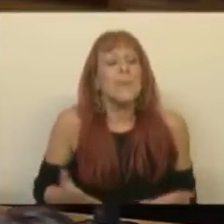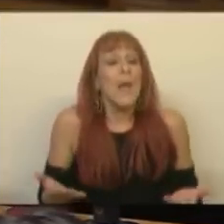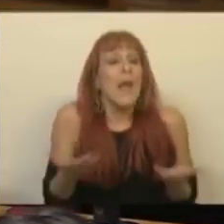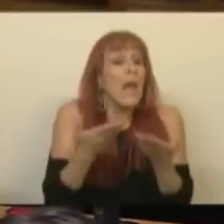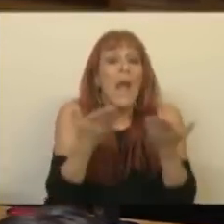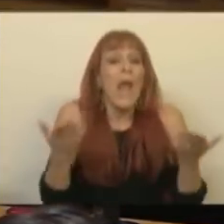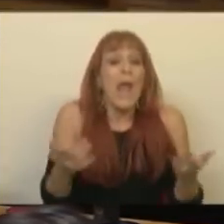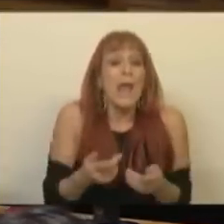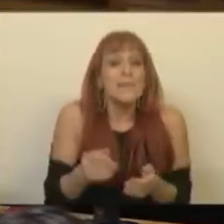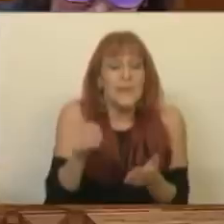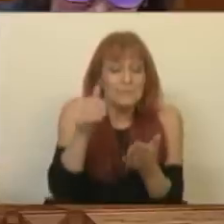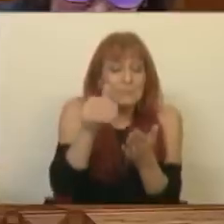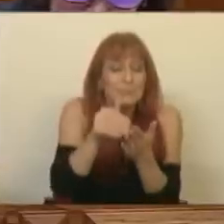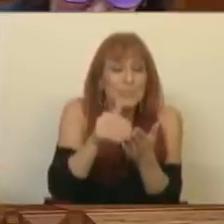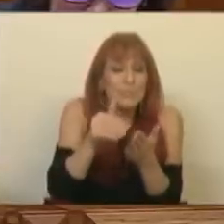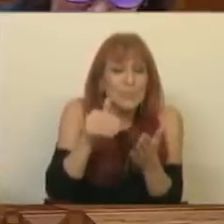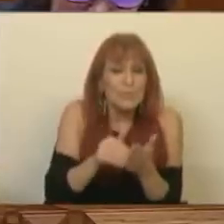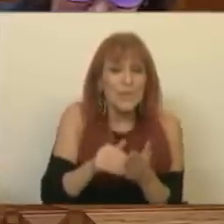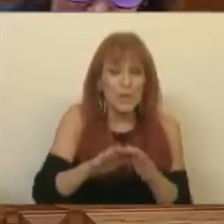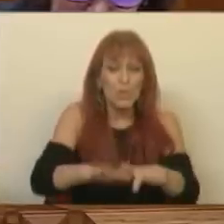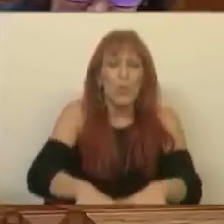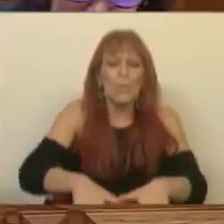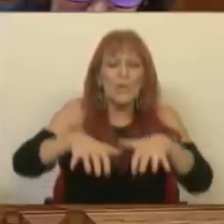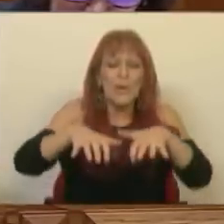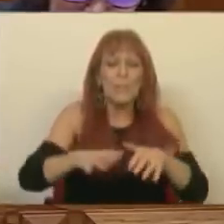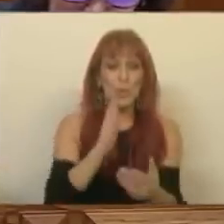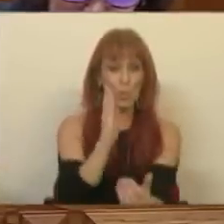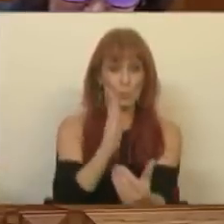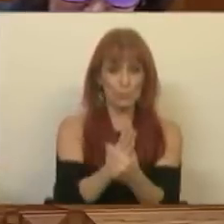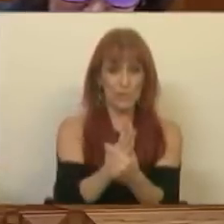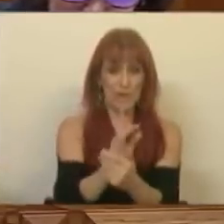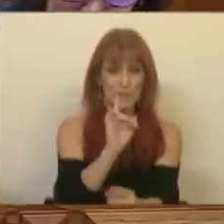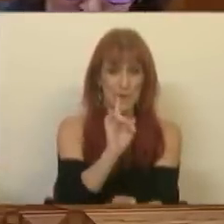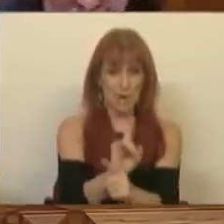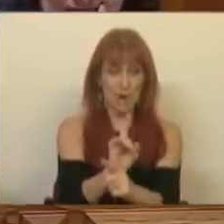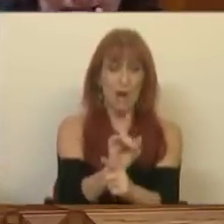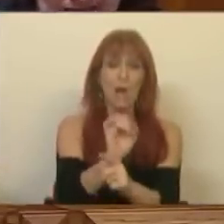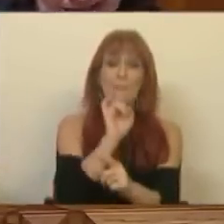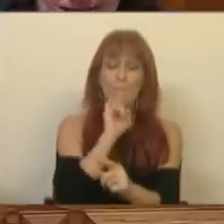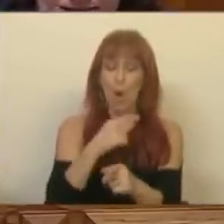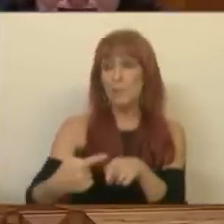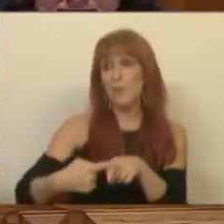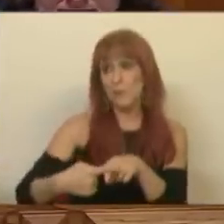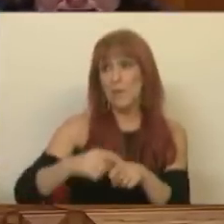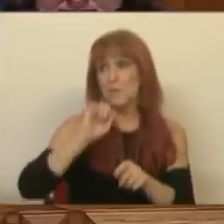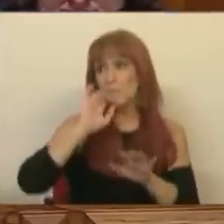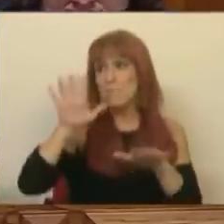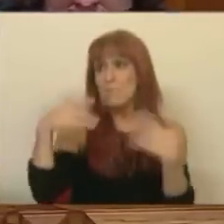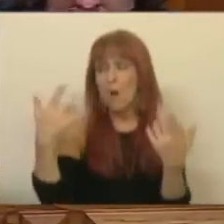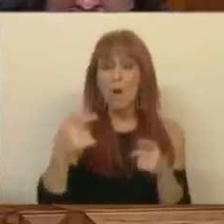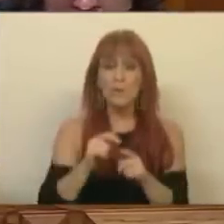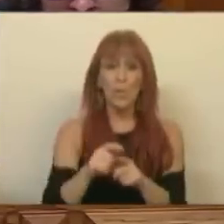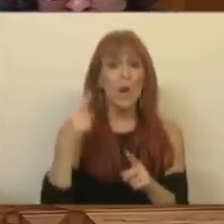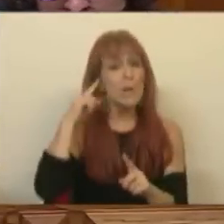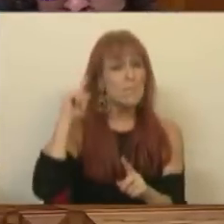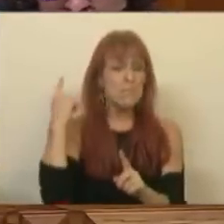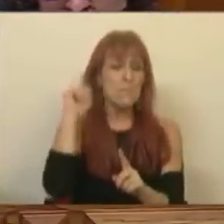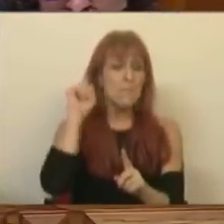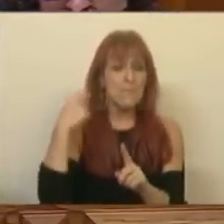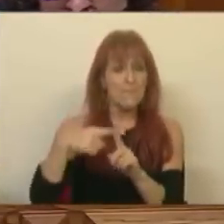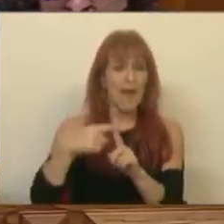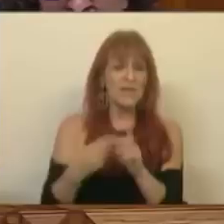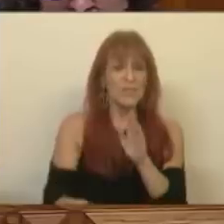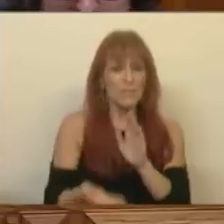essa introdução do Parlamento no processo pode ter interesse e pode ser uma mais-valia